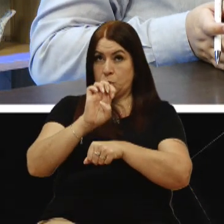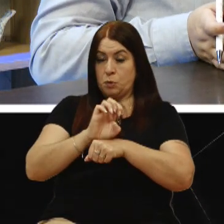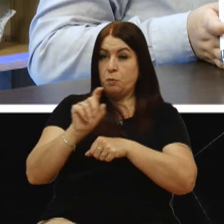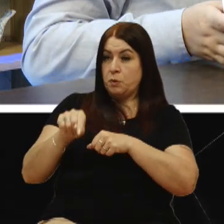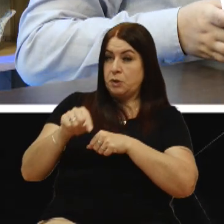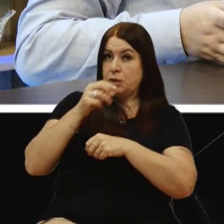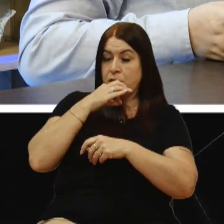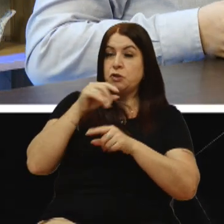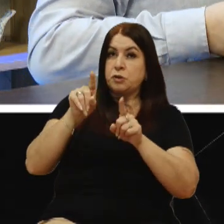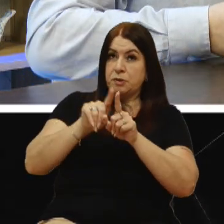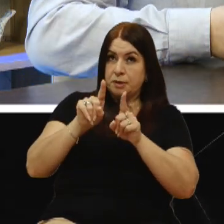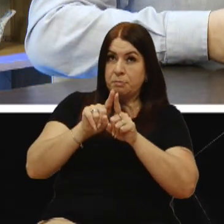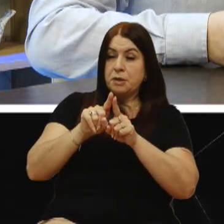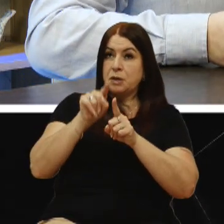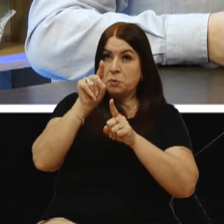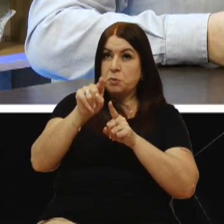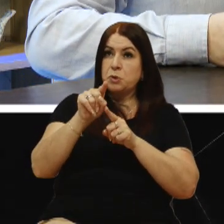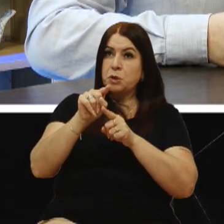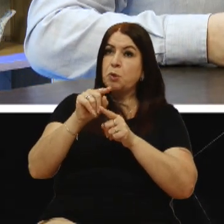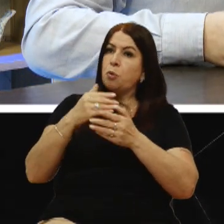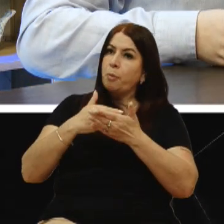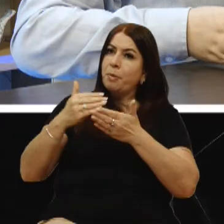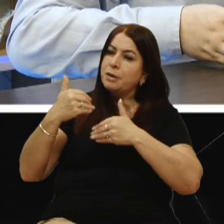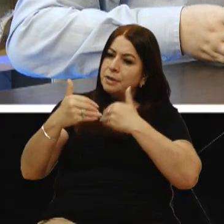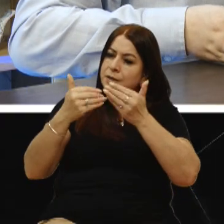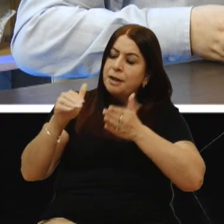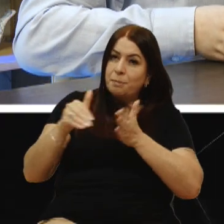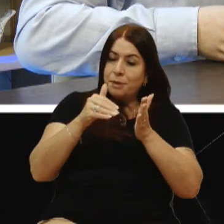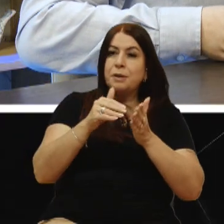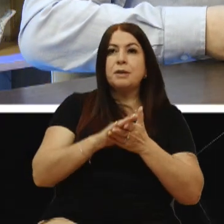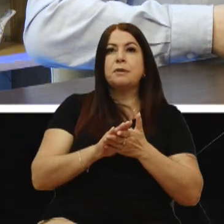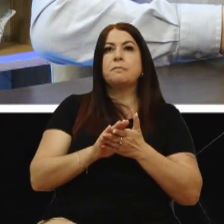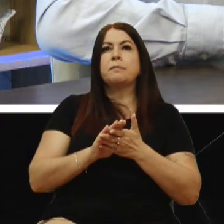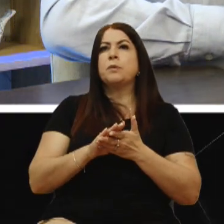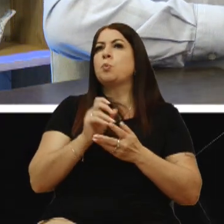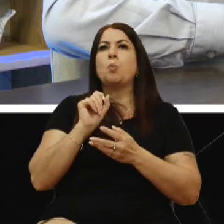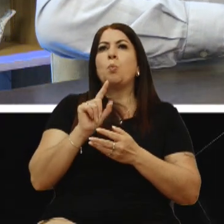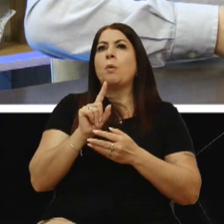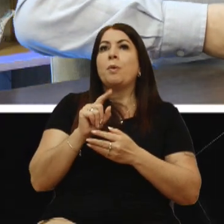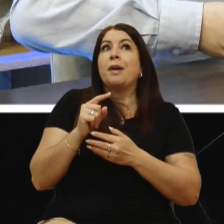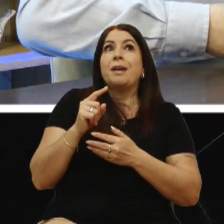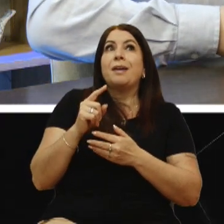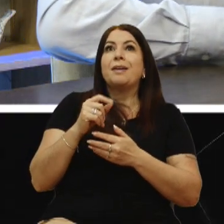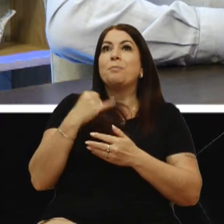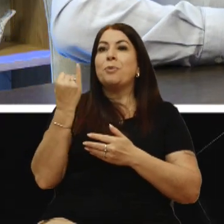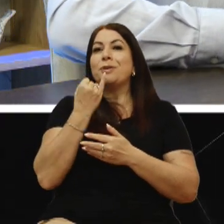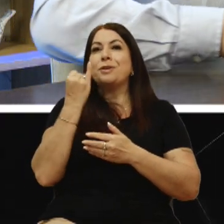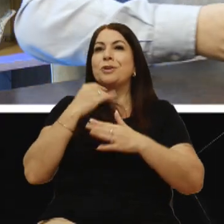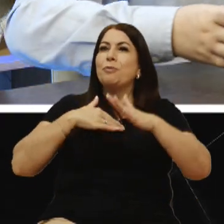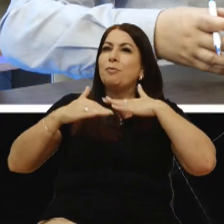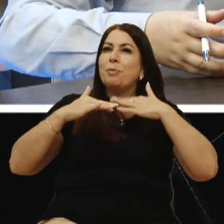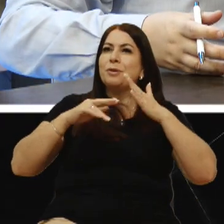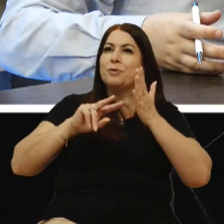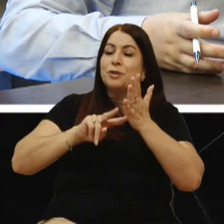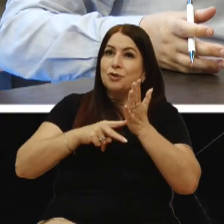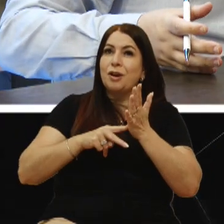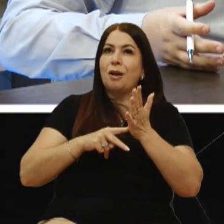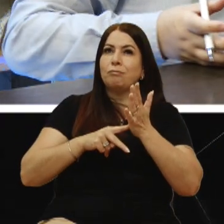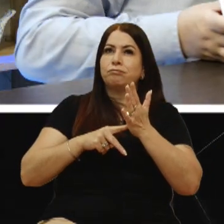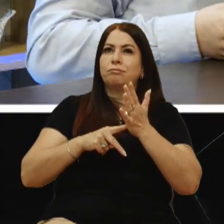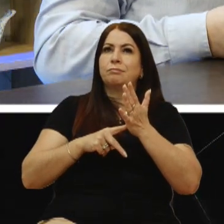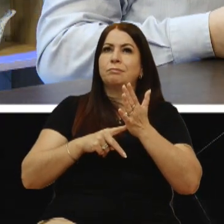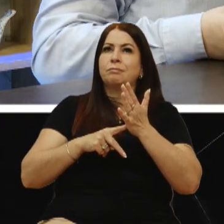em Caxias do Sul, e o senhor trilha também esse caminho. Qual que é a importância do movimento sindical